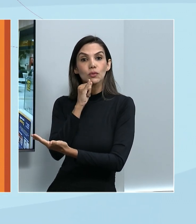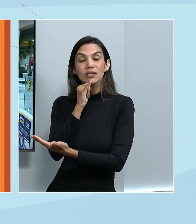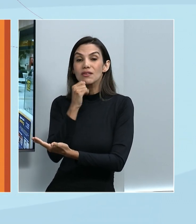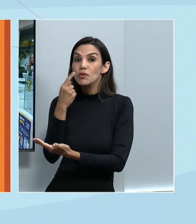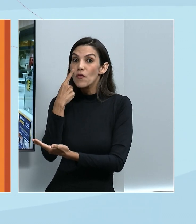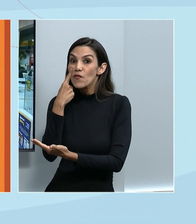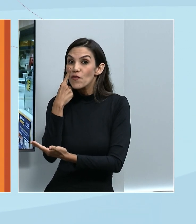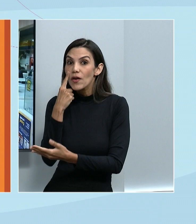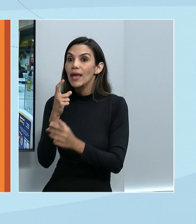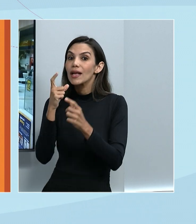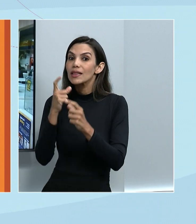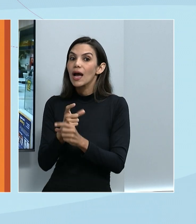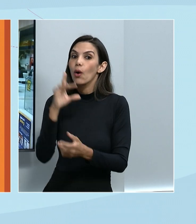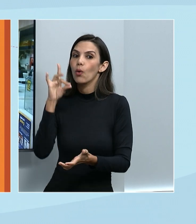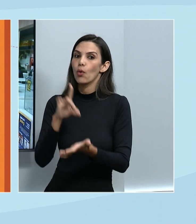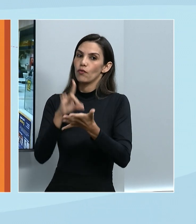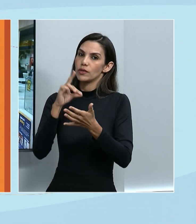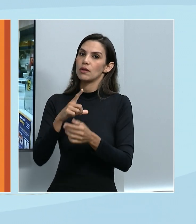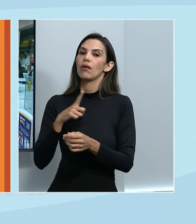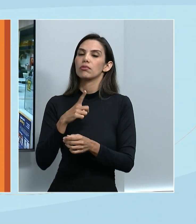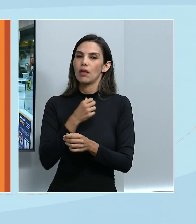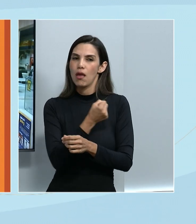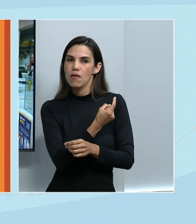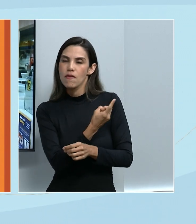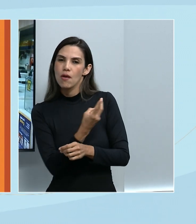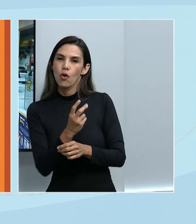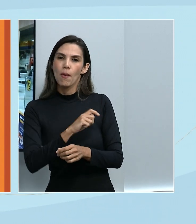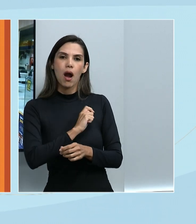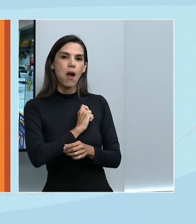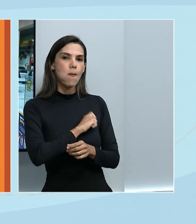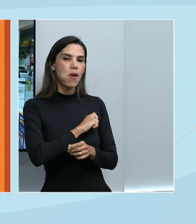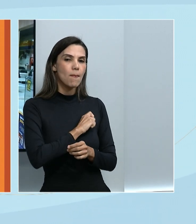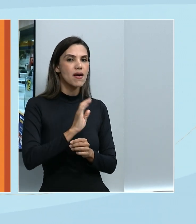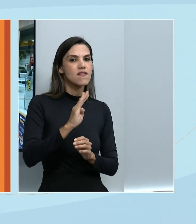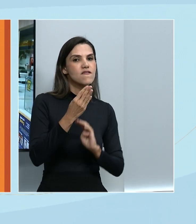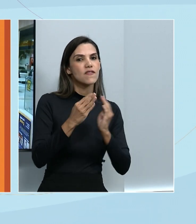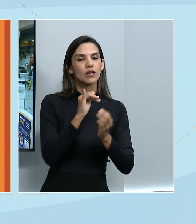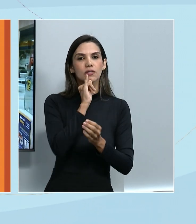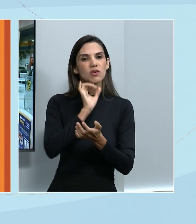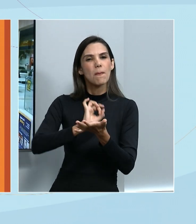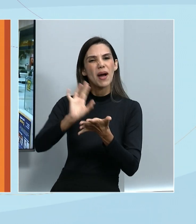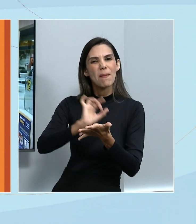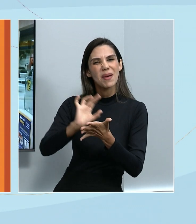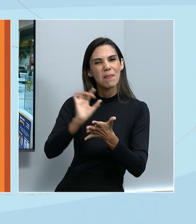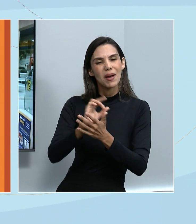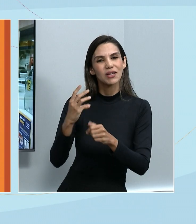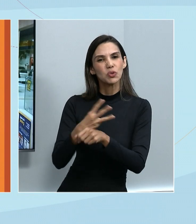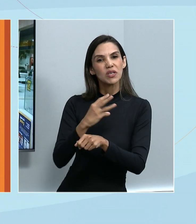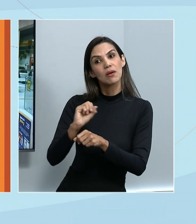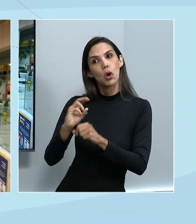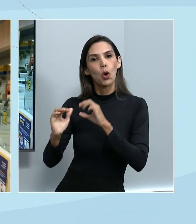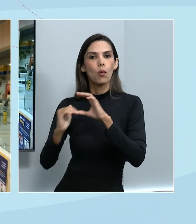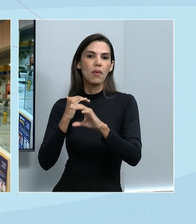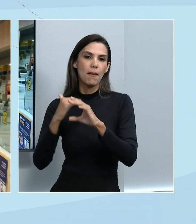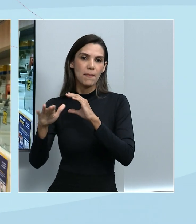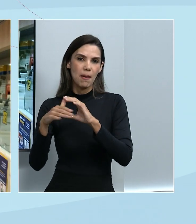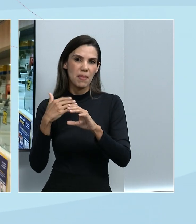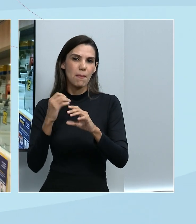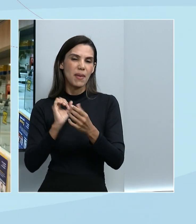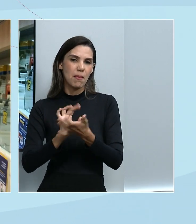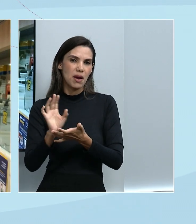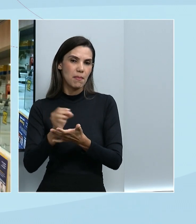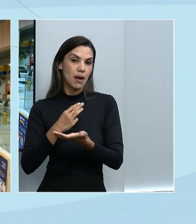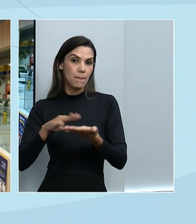meios oficiais, porque existem muitas informações que vão chegar num grupo de WhatsApp ou através de um SMS, outras fontes que não